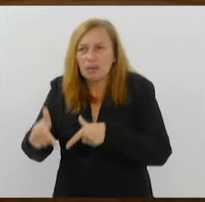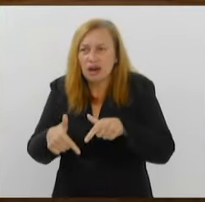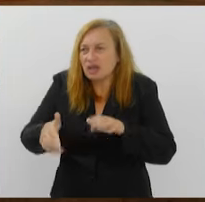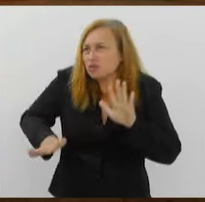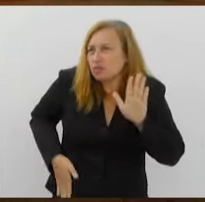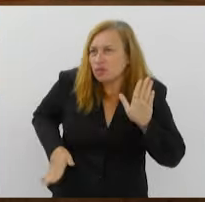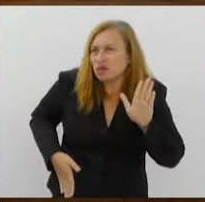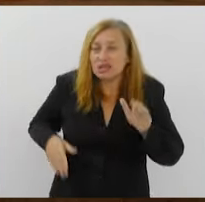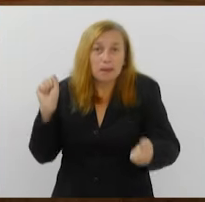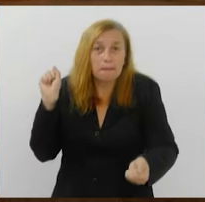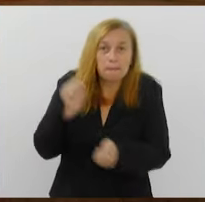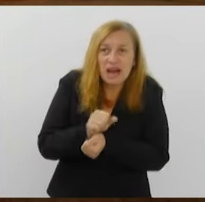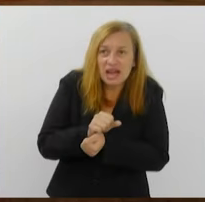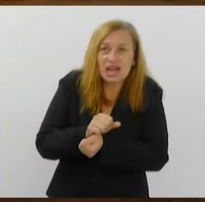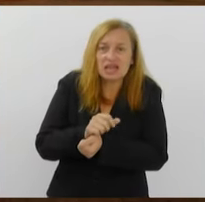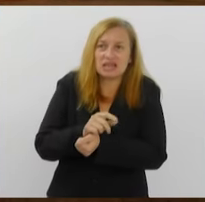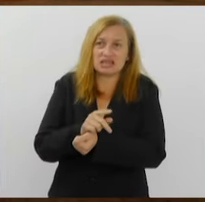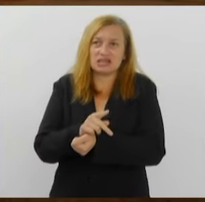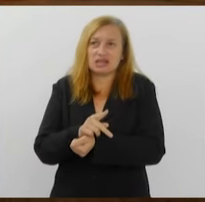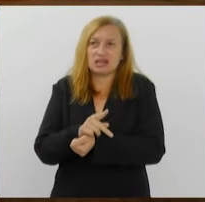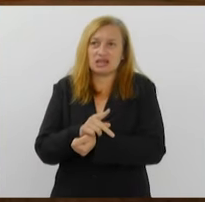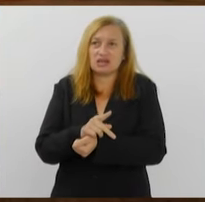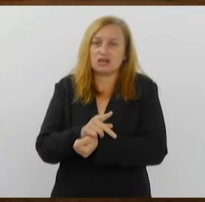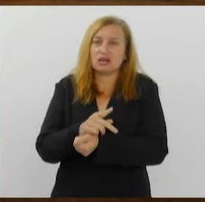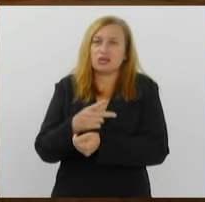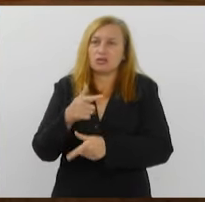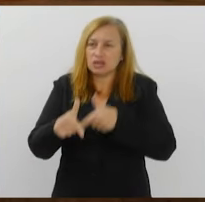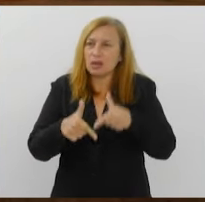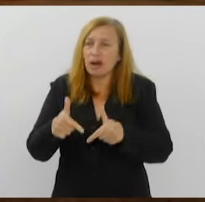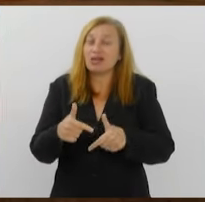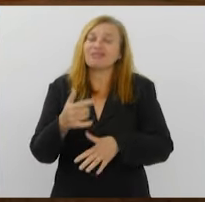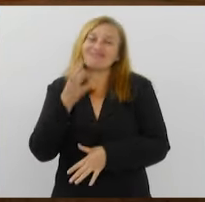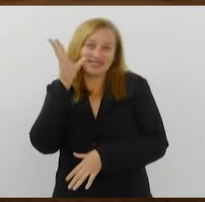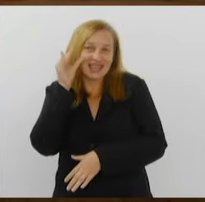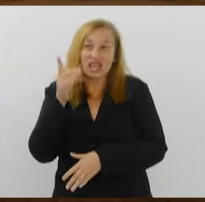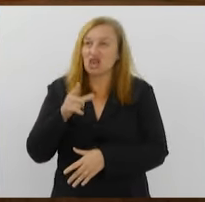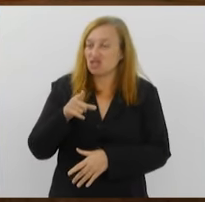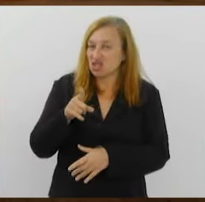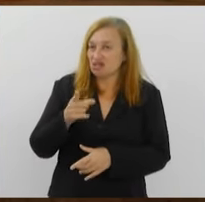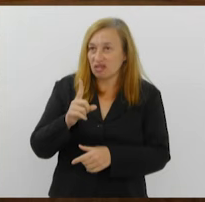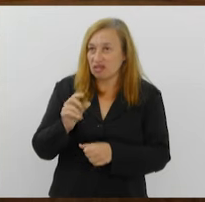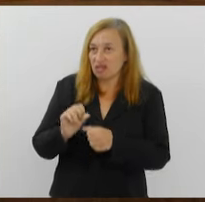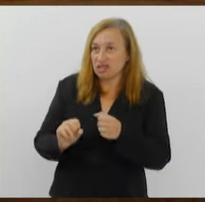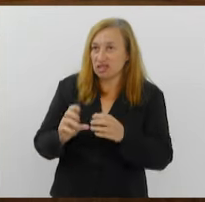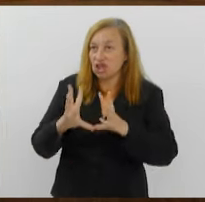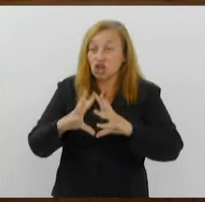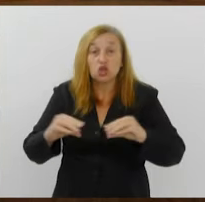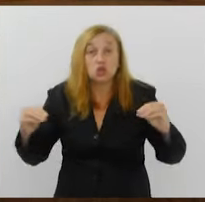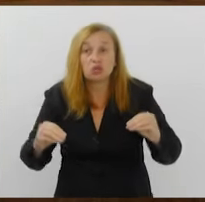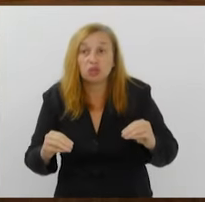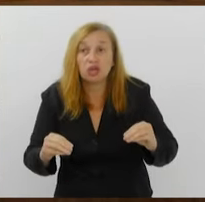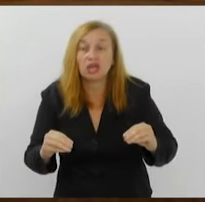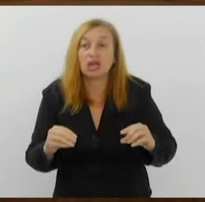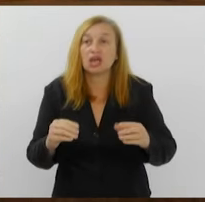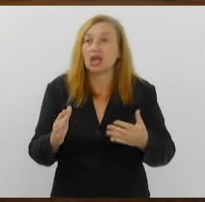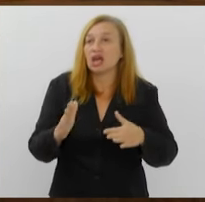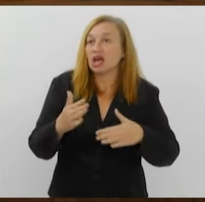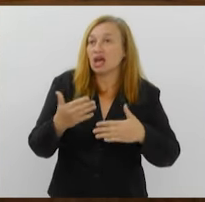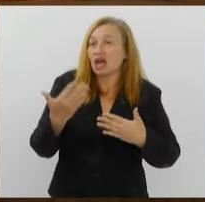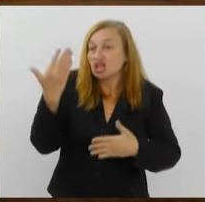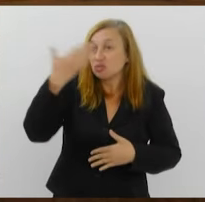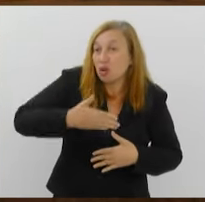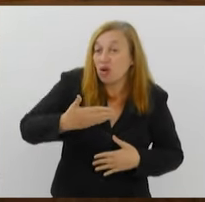investida policial. Eu acho isso interessante, sabia? Logicamente que você não vai fazer desaparecer as provas, que você vai cuidar,